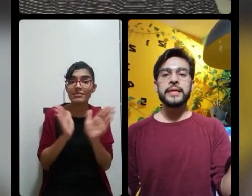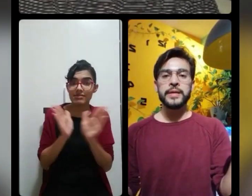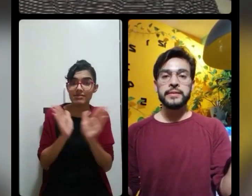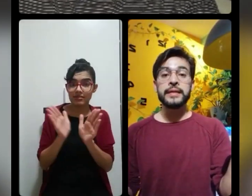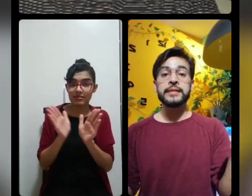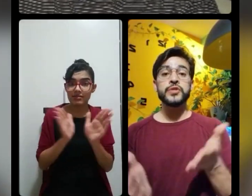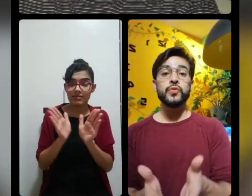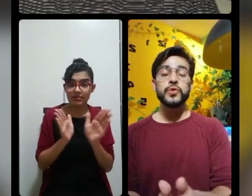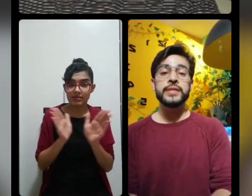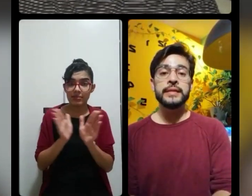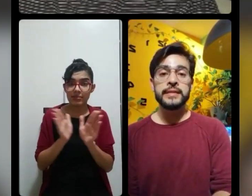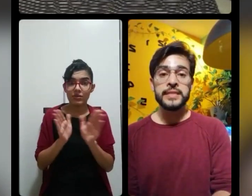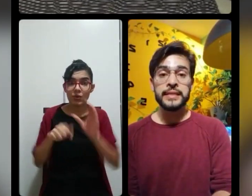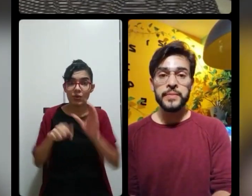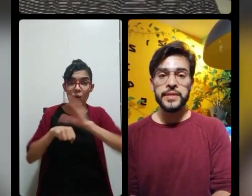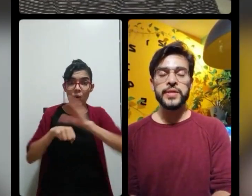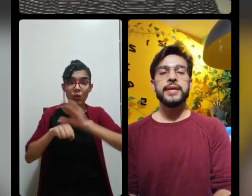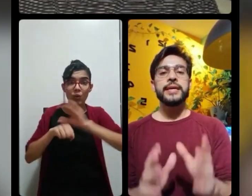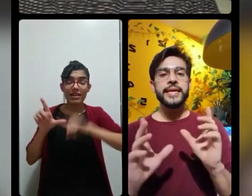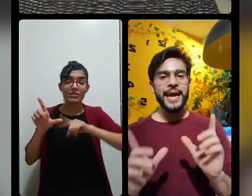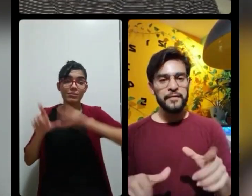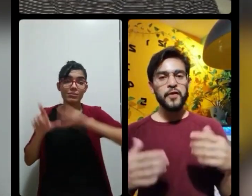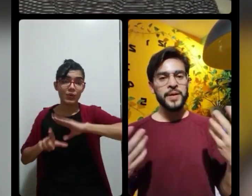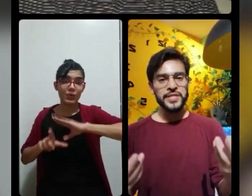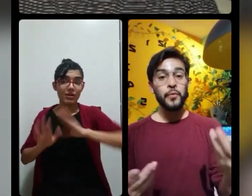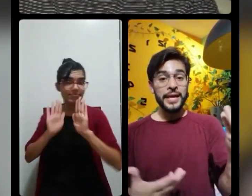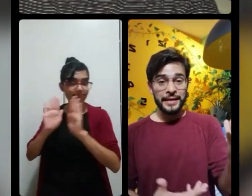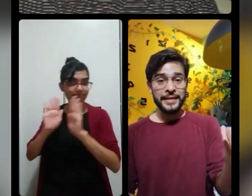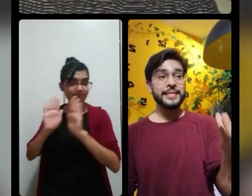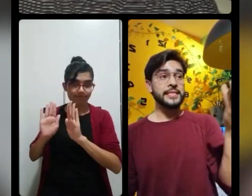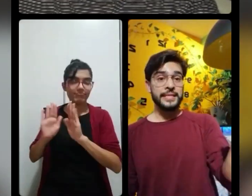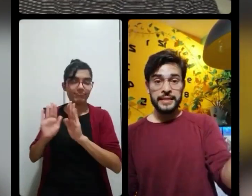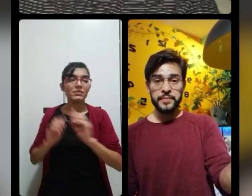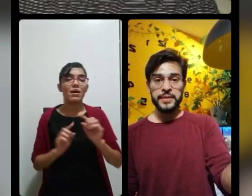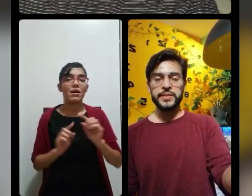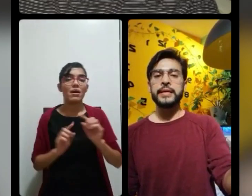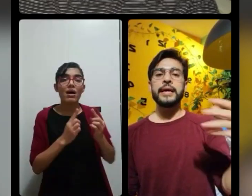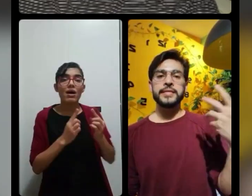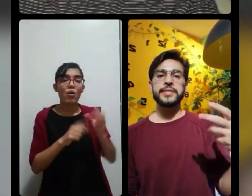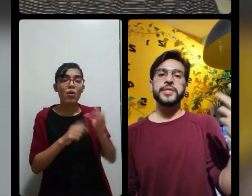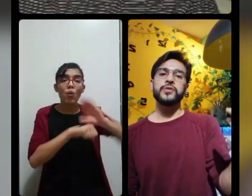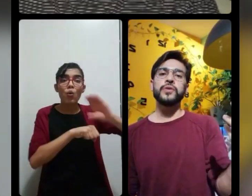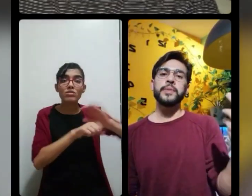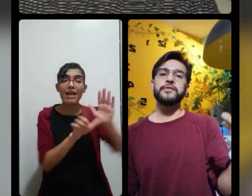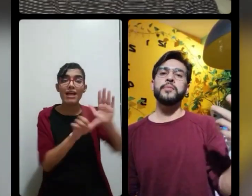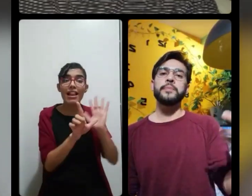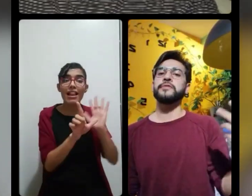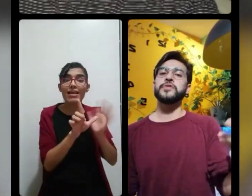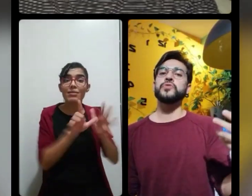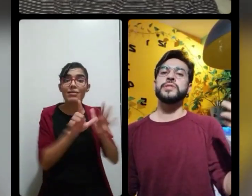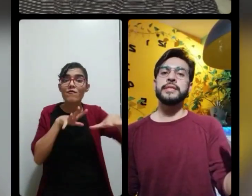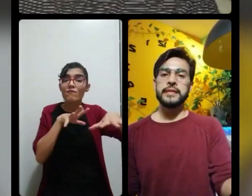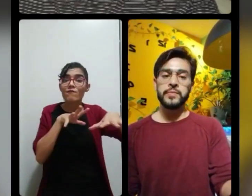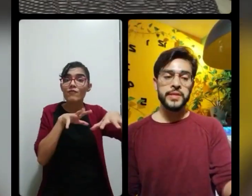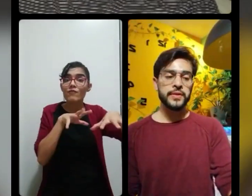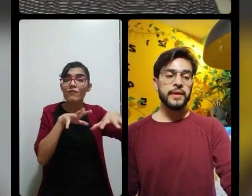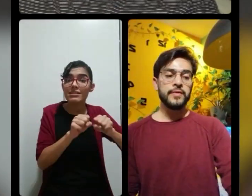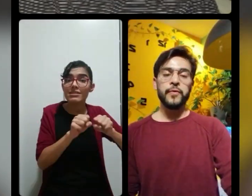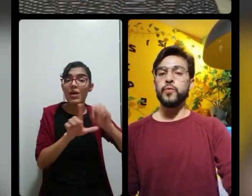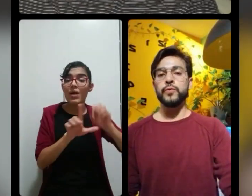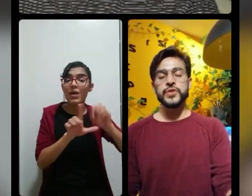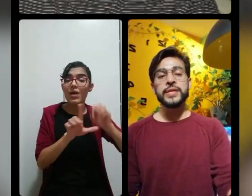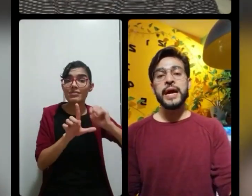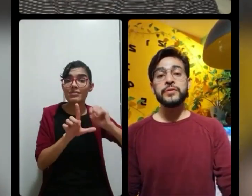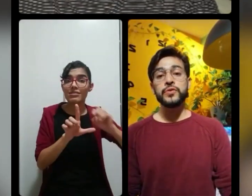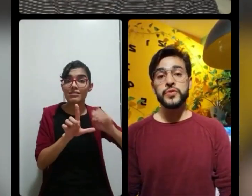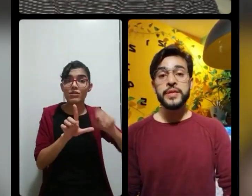no departamento de letras. E o curso de letras Libras, que é a formação em letras Libras, né, a licenciatura para formar professores de Libras,